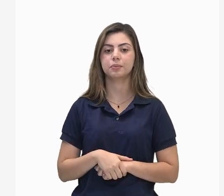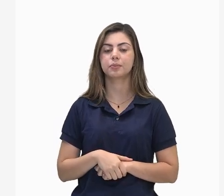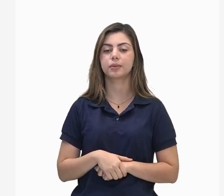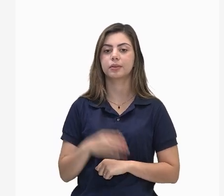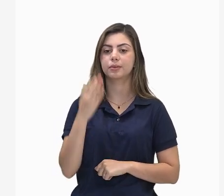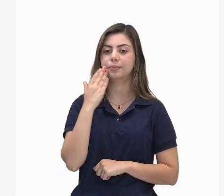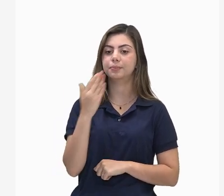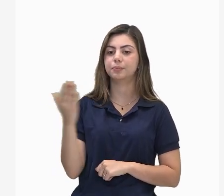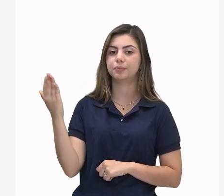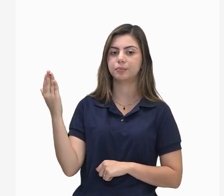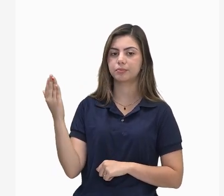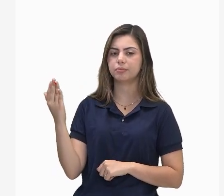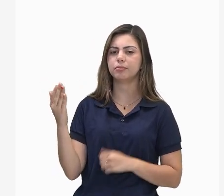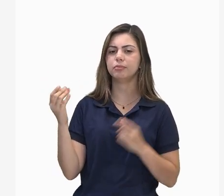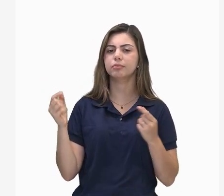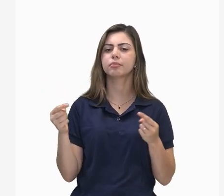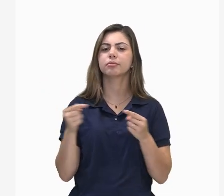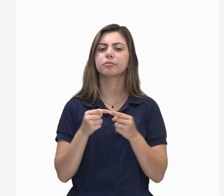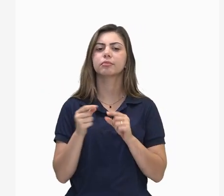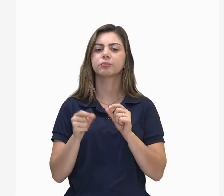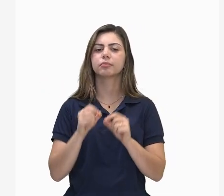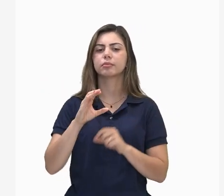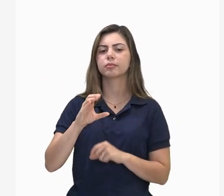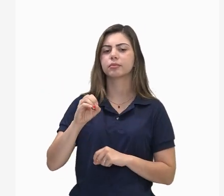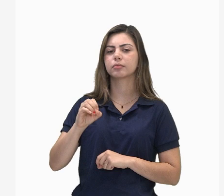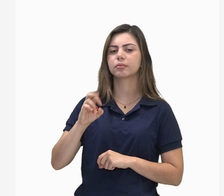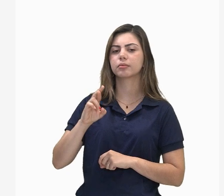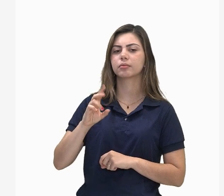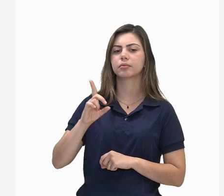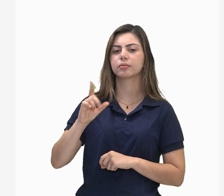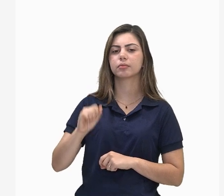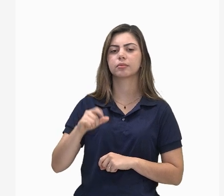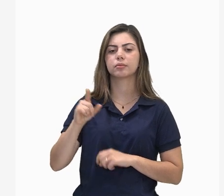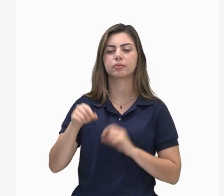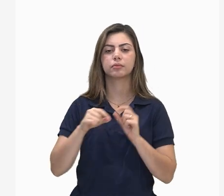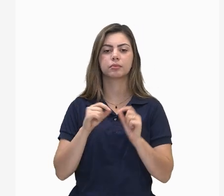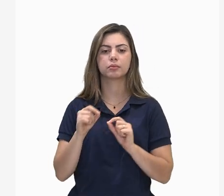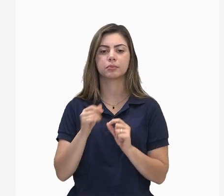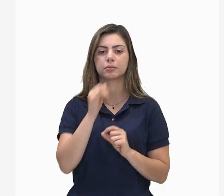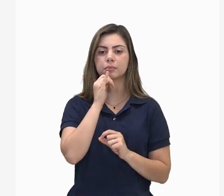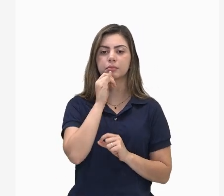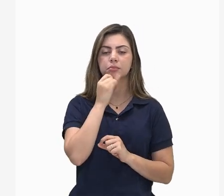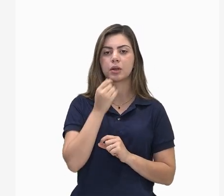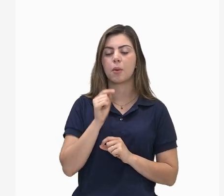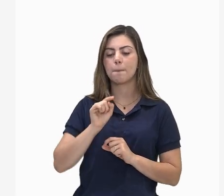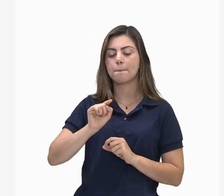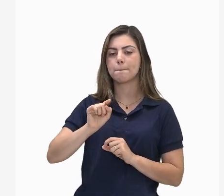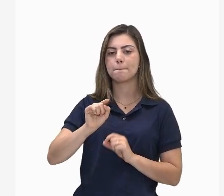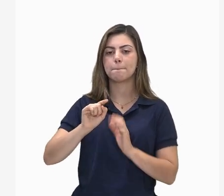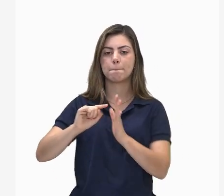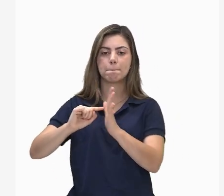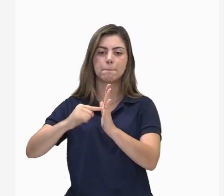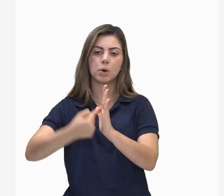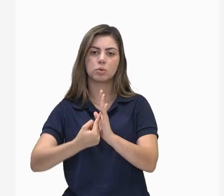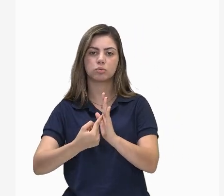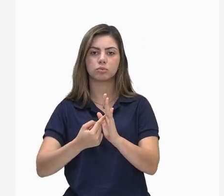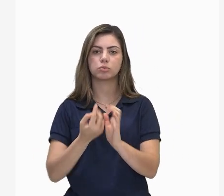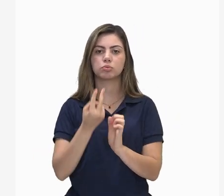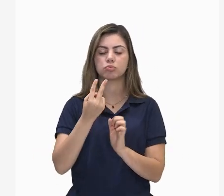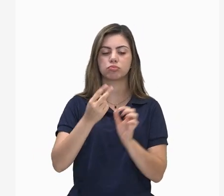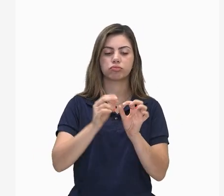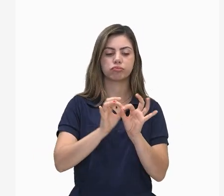da circunferência é a corda, né? É um segmento de reta que liga dois pontos qualquer da circunferência,